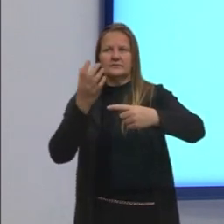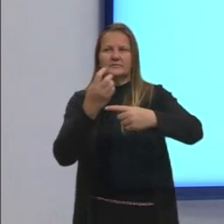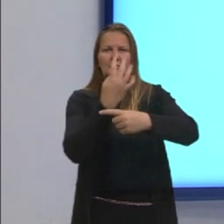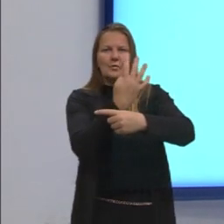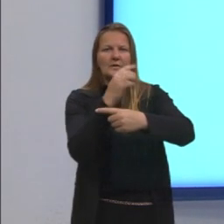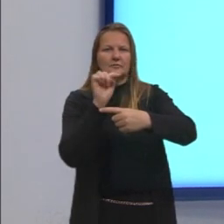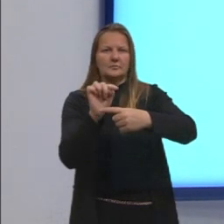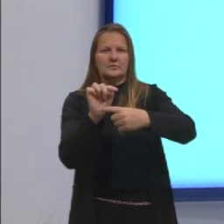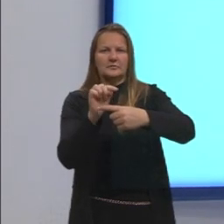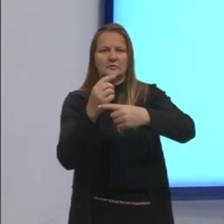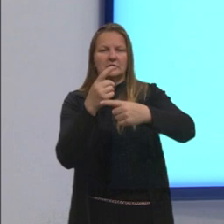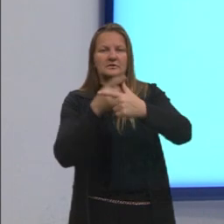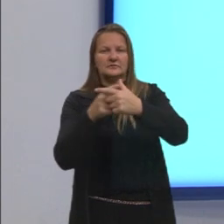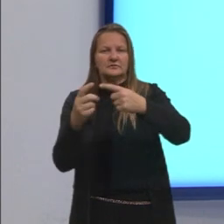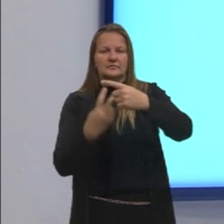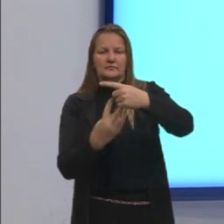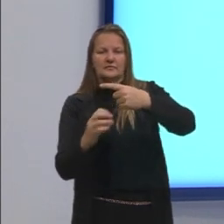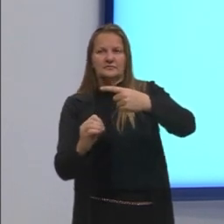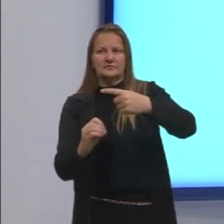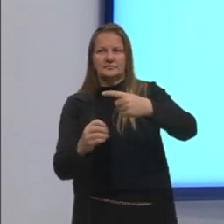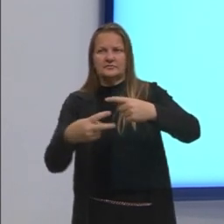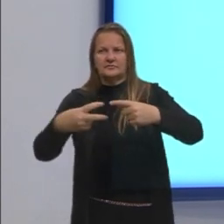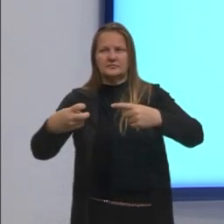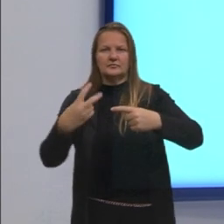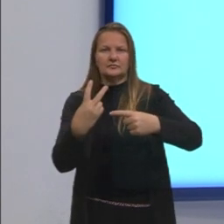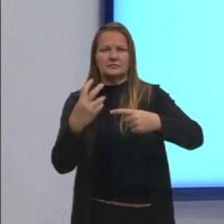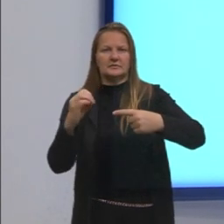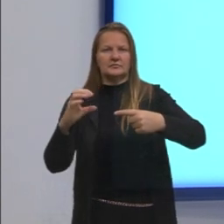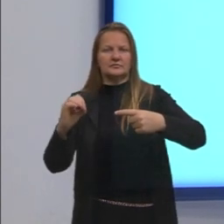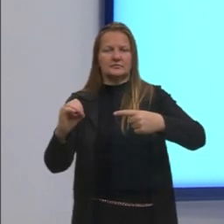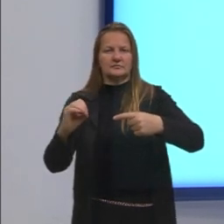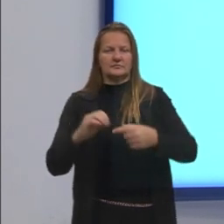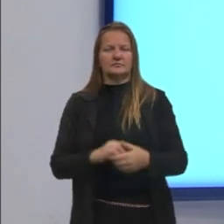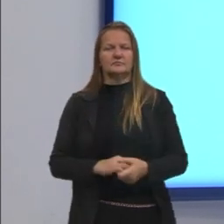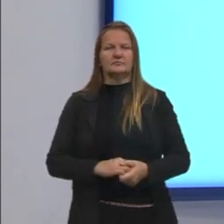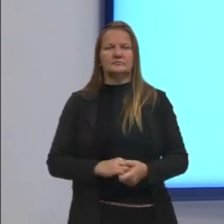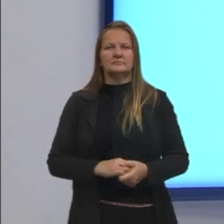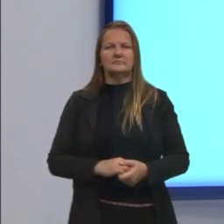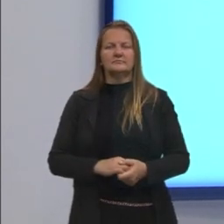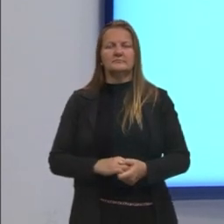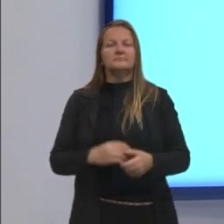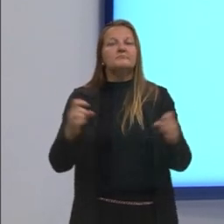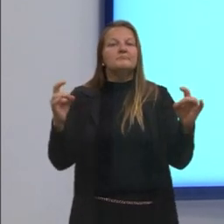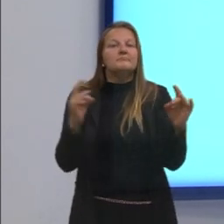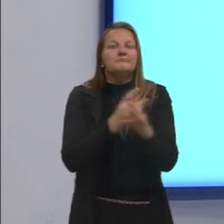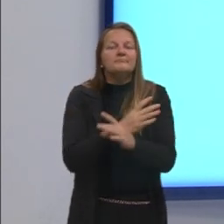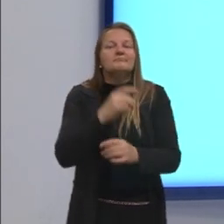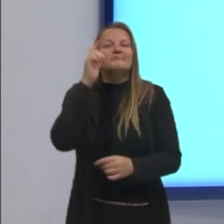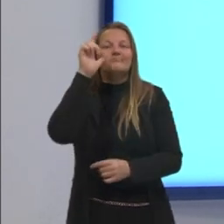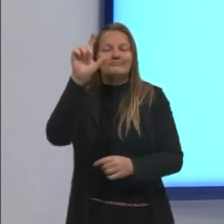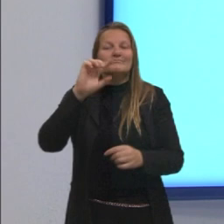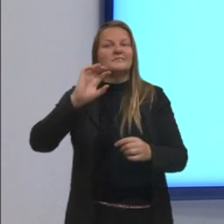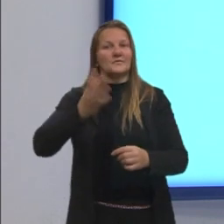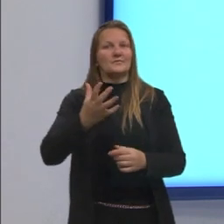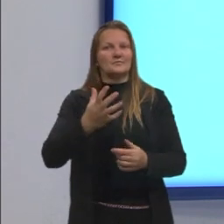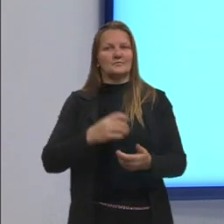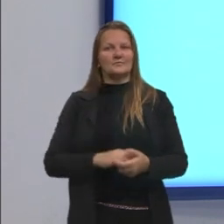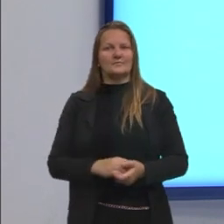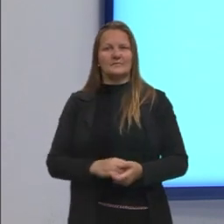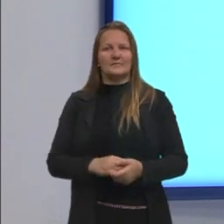quatro mil dividido por 20 resulta Em 200 então Prontinho consegui resolver